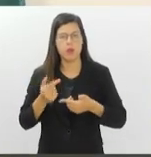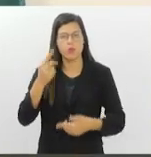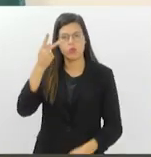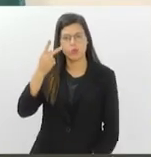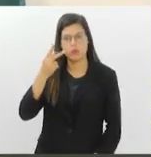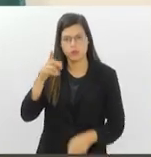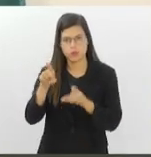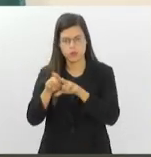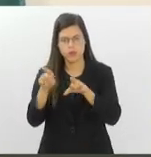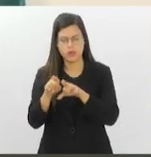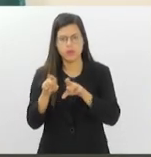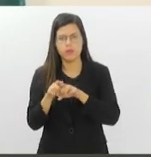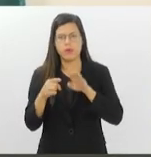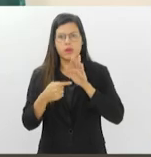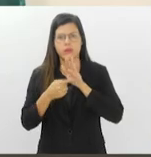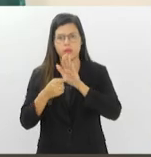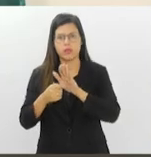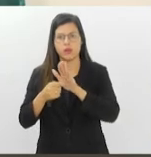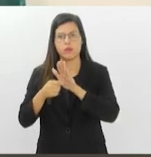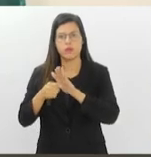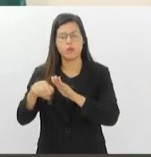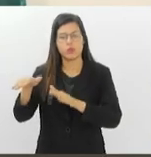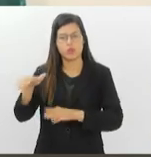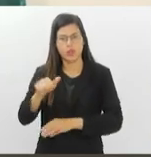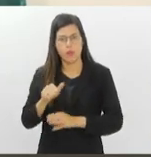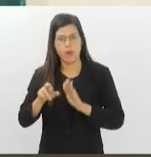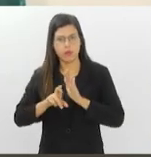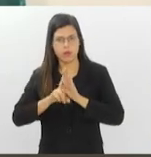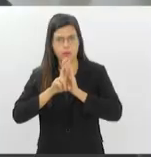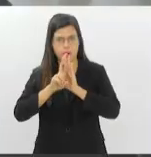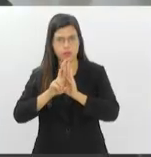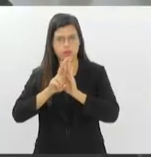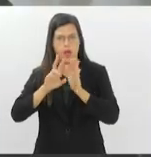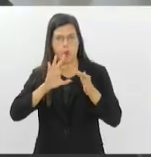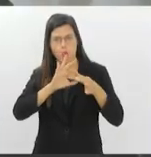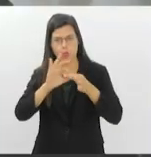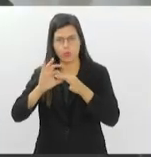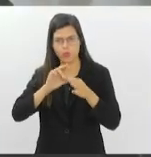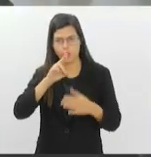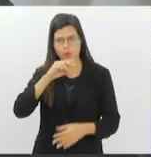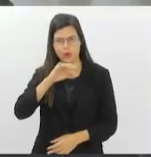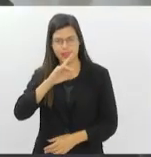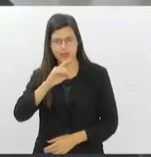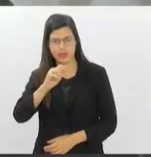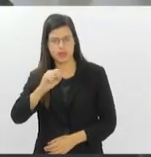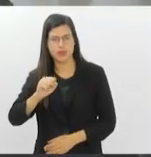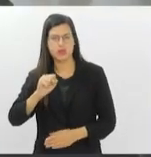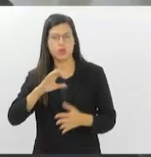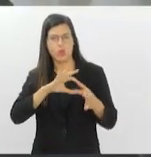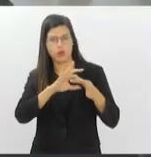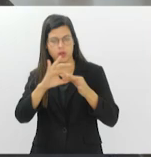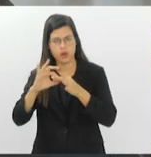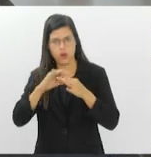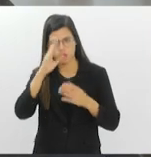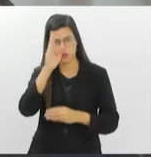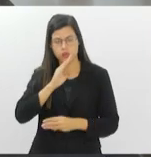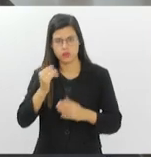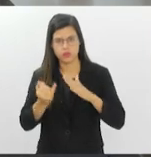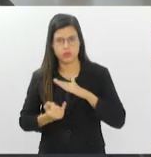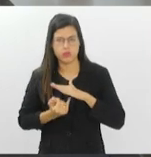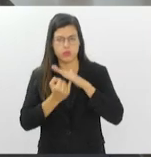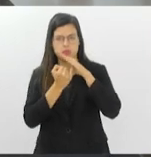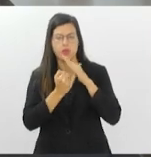também definiram que vão convocar os representantes da Unidas que é a união Nacional das instituições de